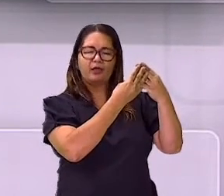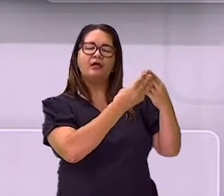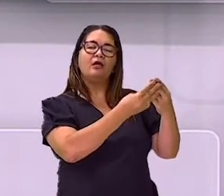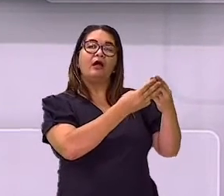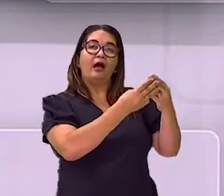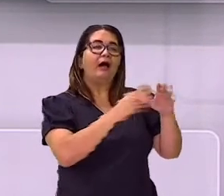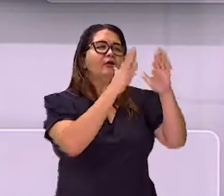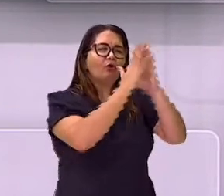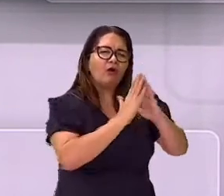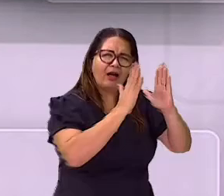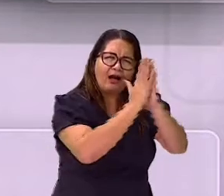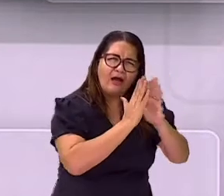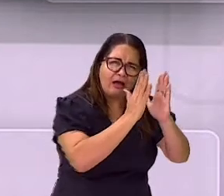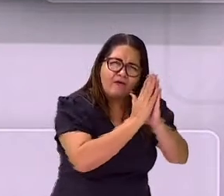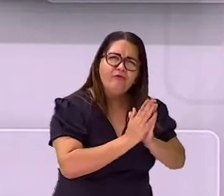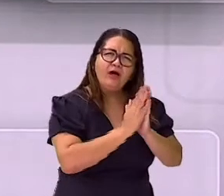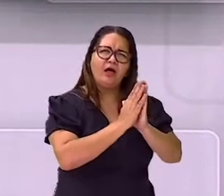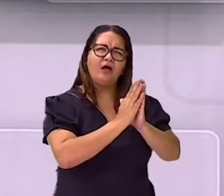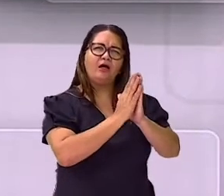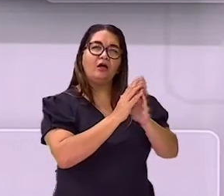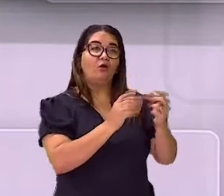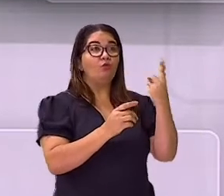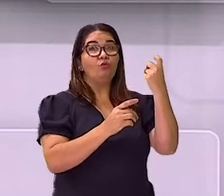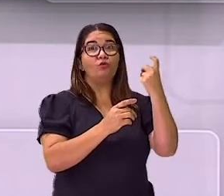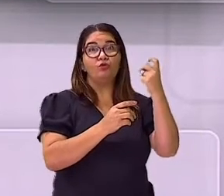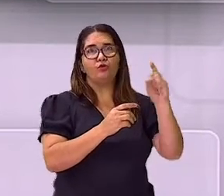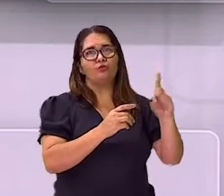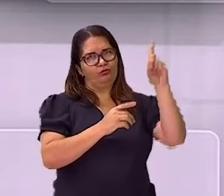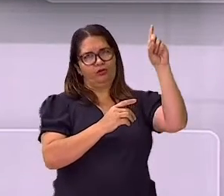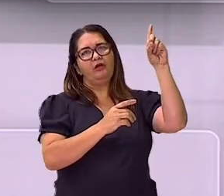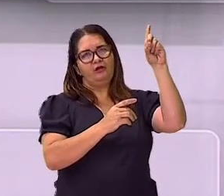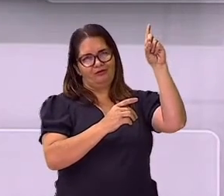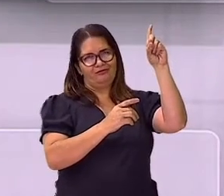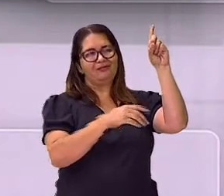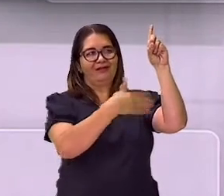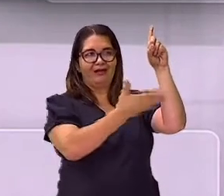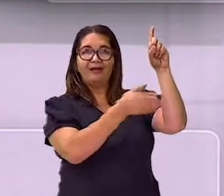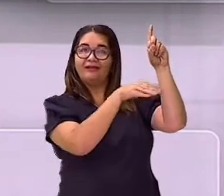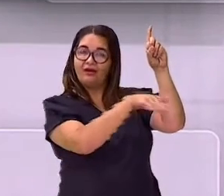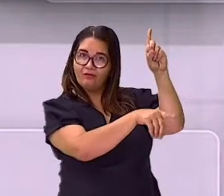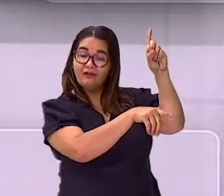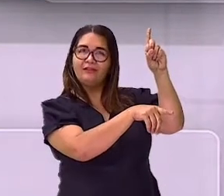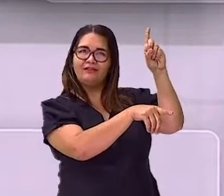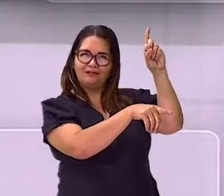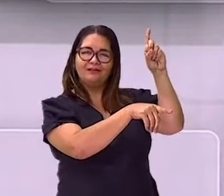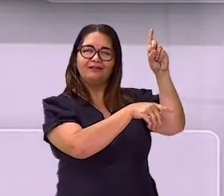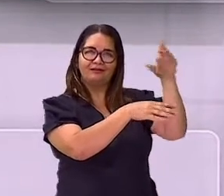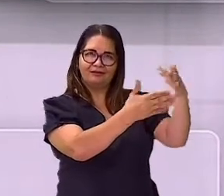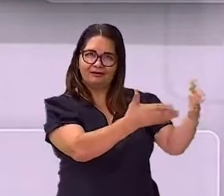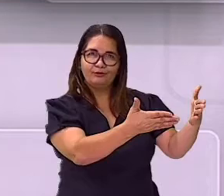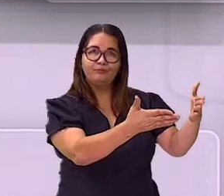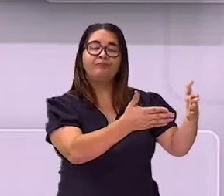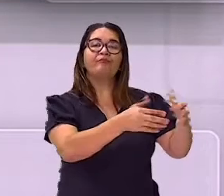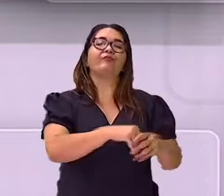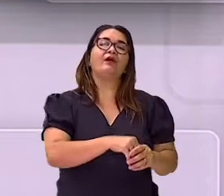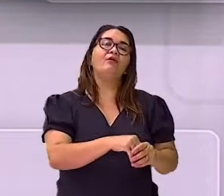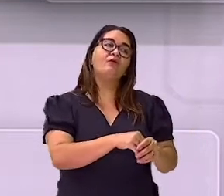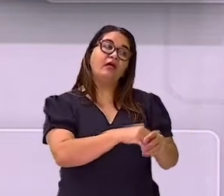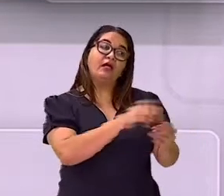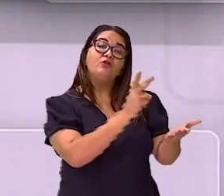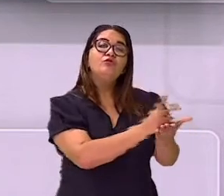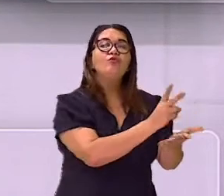babilônico adorava vários deuses. Então, por isso que Daniel foi para a cova dos leões, que não aceitou adorar